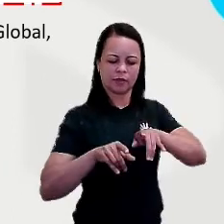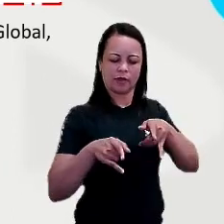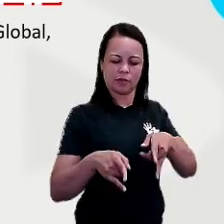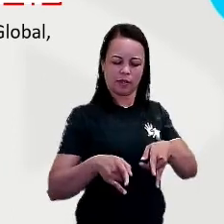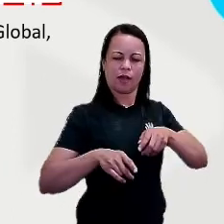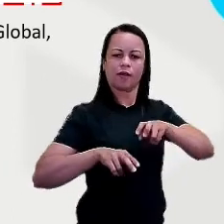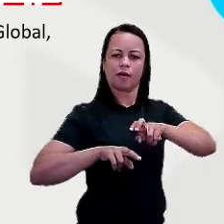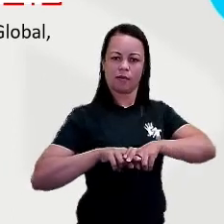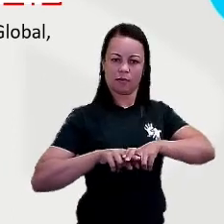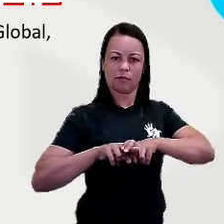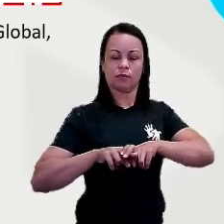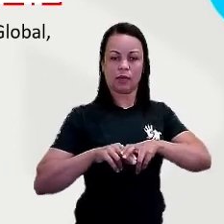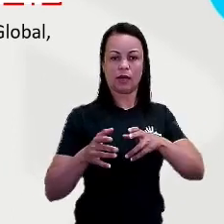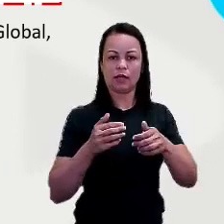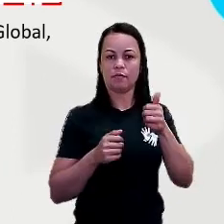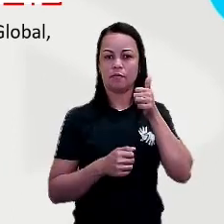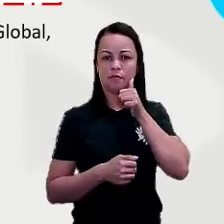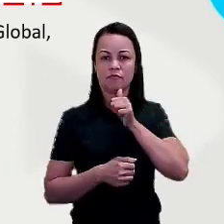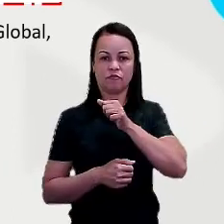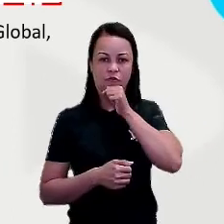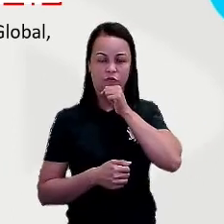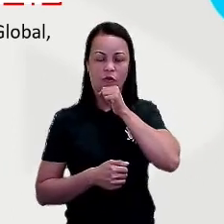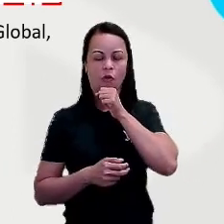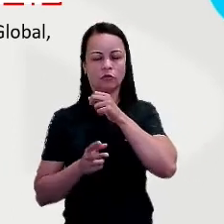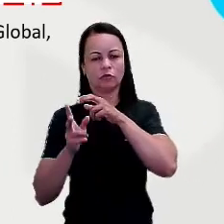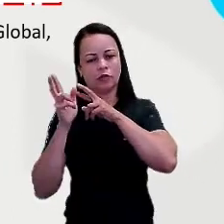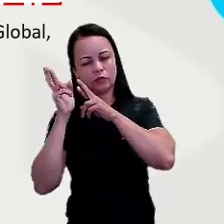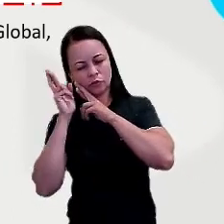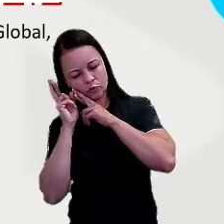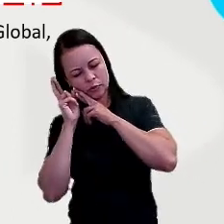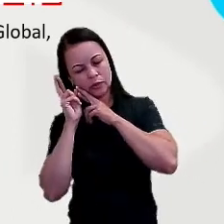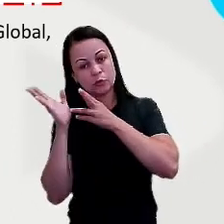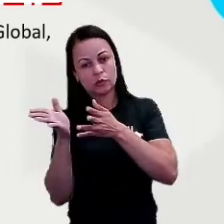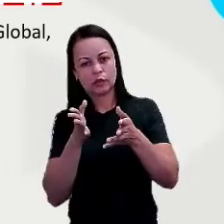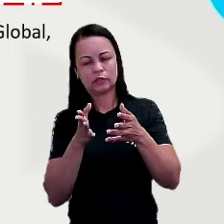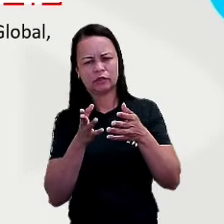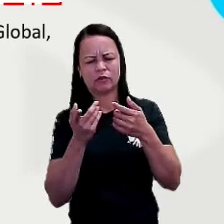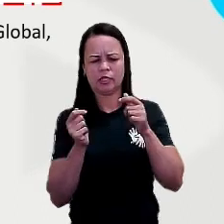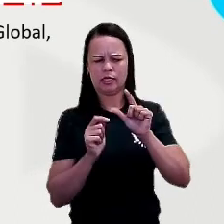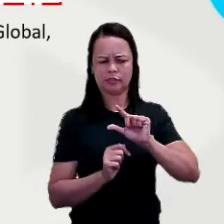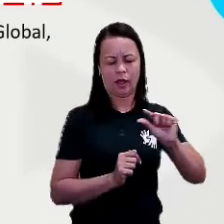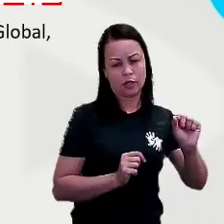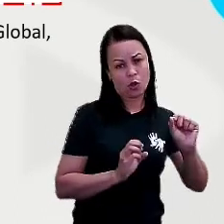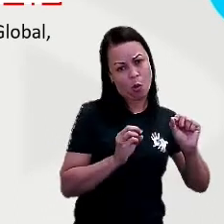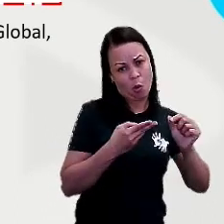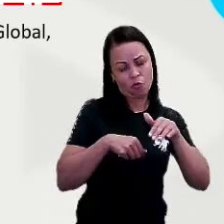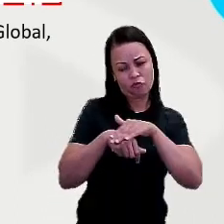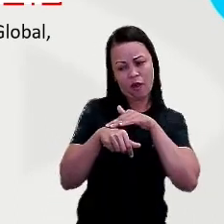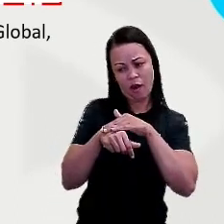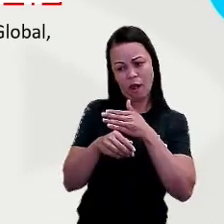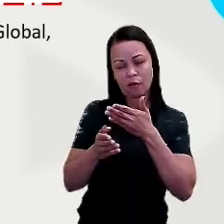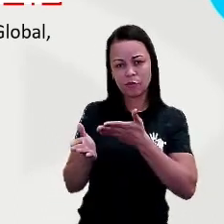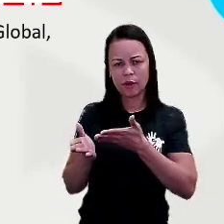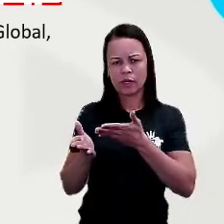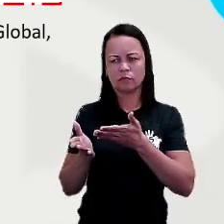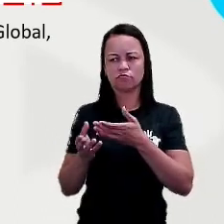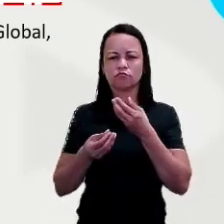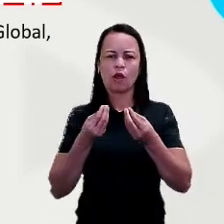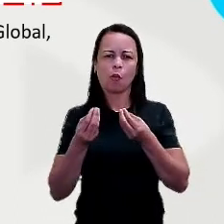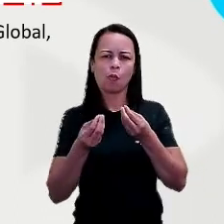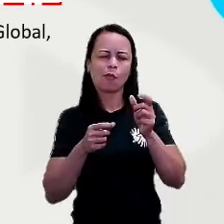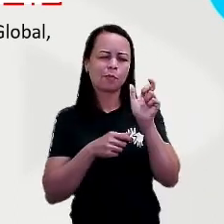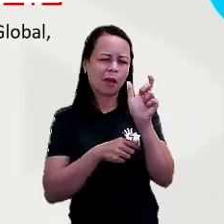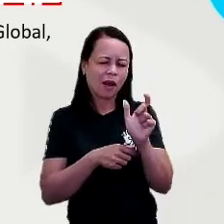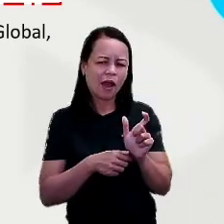avó continuava dormindo. Deveria fugir ou falar com ela? Ora, algumas palavras que me custava acordá-la,